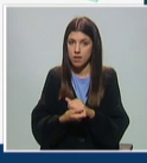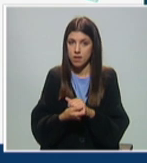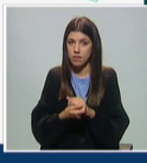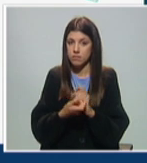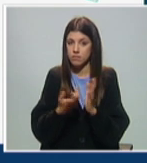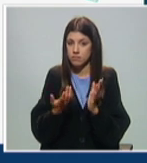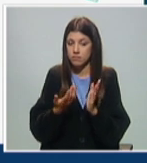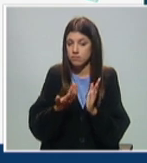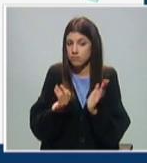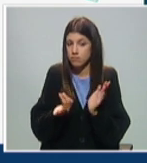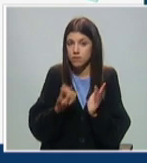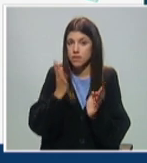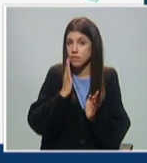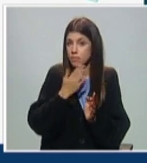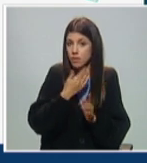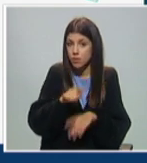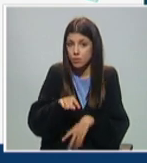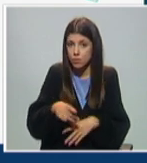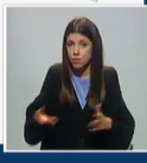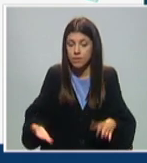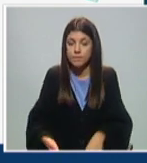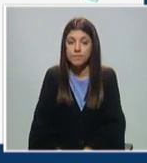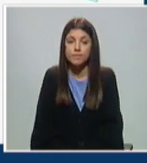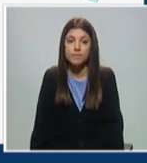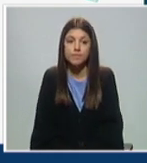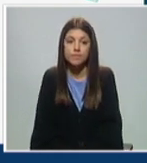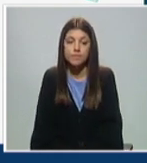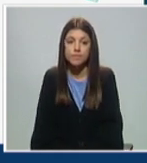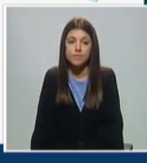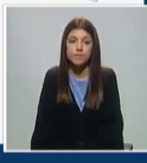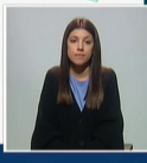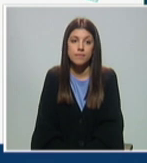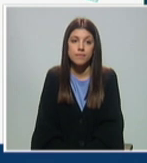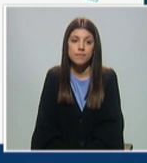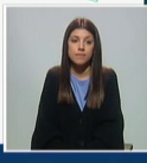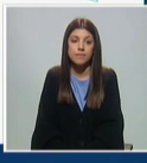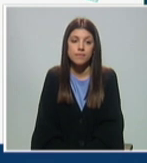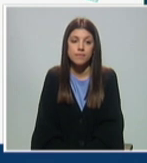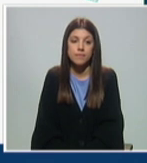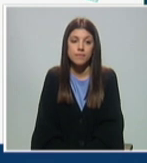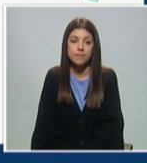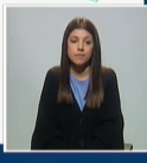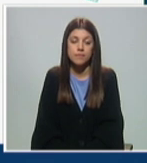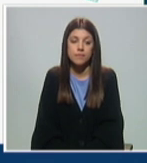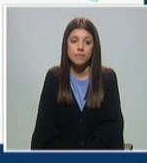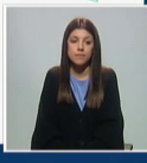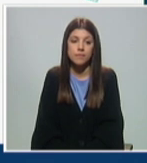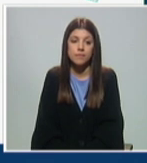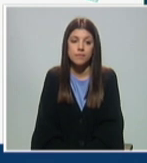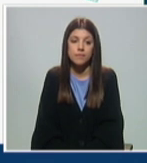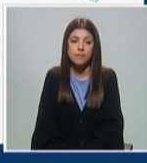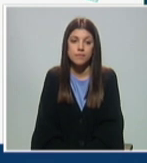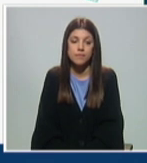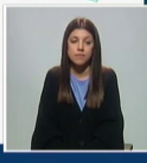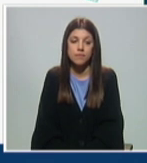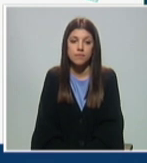nós entendermos que precisamos deles para os dados que queremos inserir. Podemos também alterar